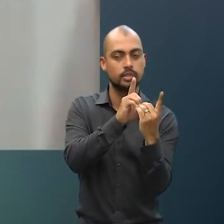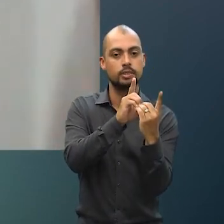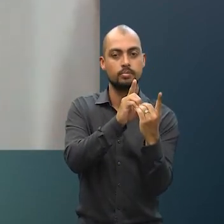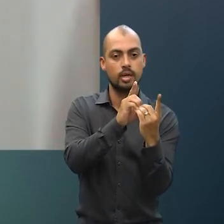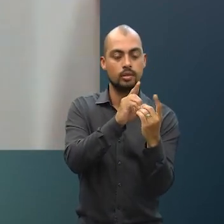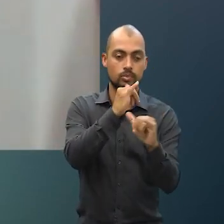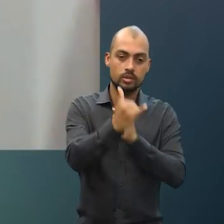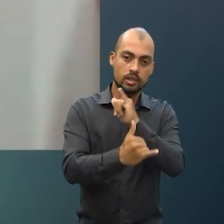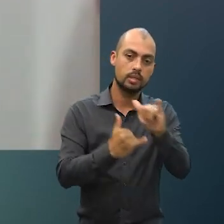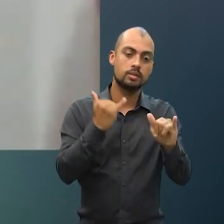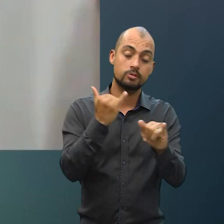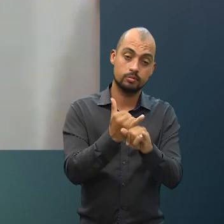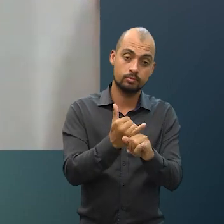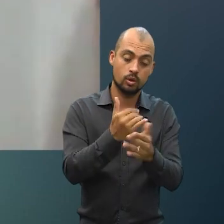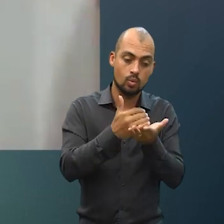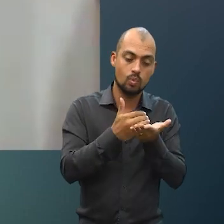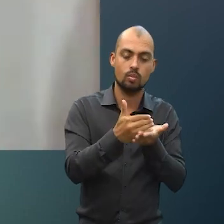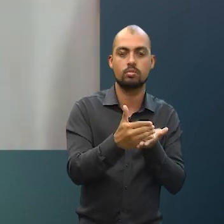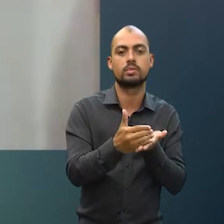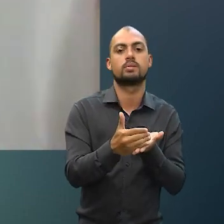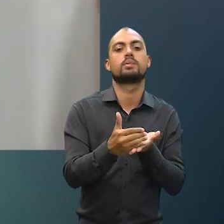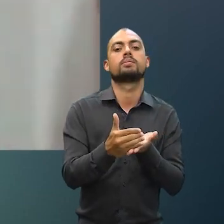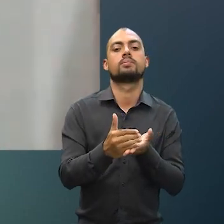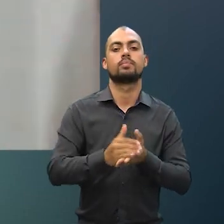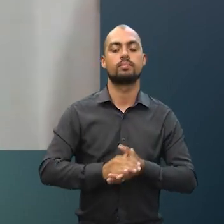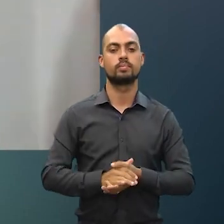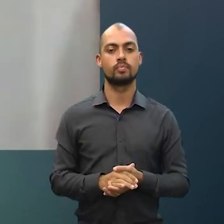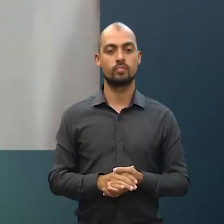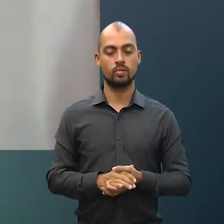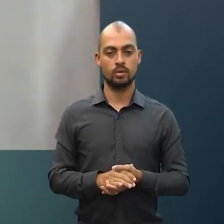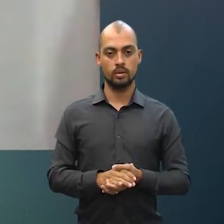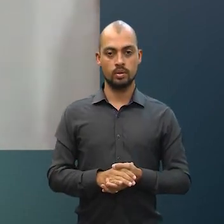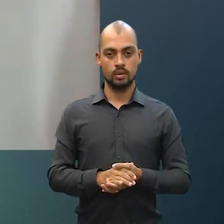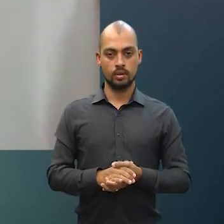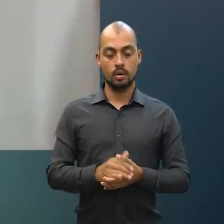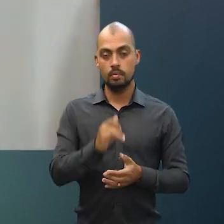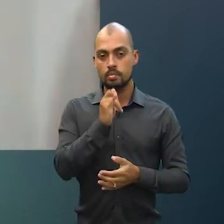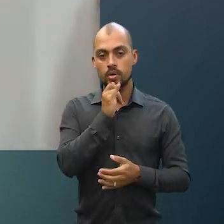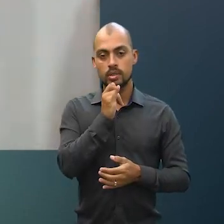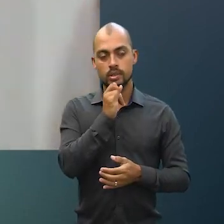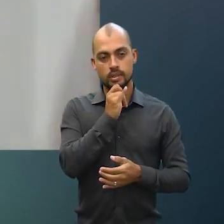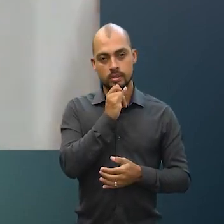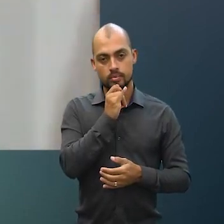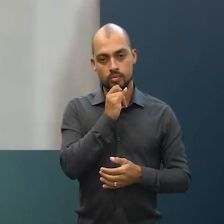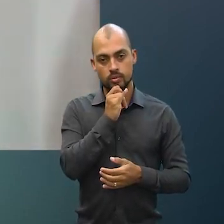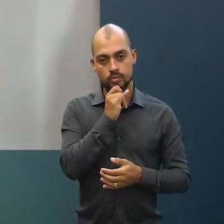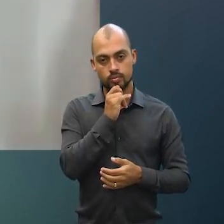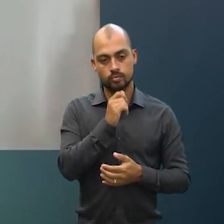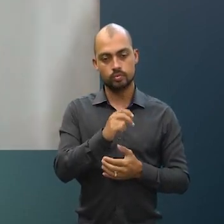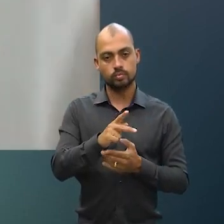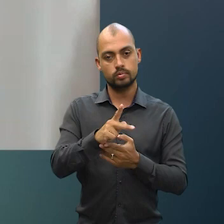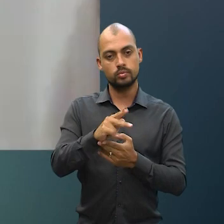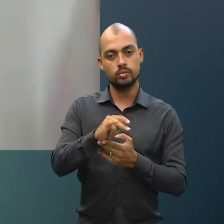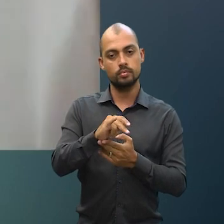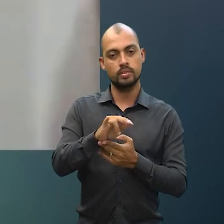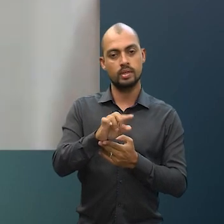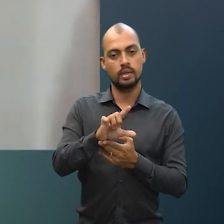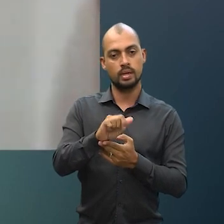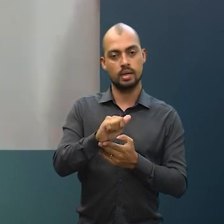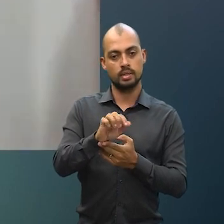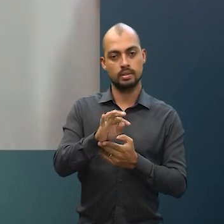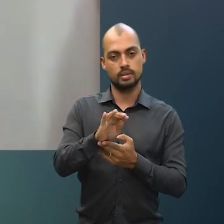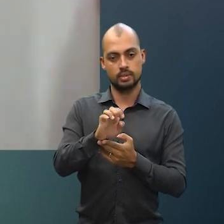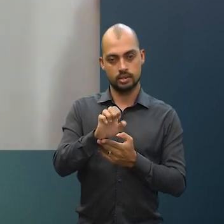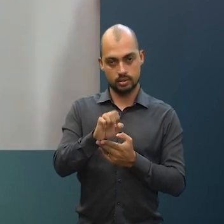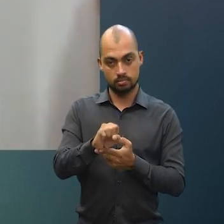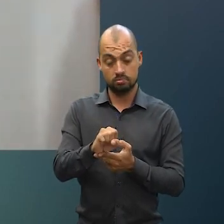para o seu cliente, né? Então, quando a gente pega, né, vamos pegar aqui o exemplo do Pilates, né, do personal trainer que